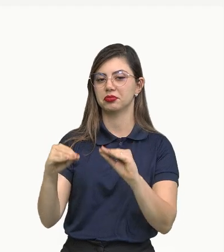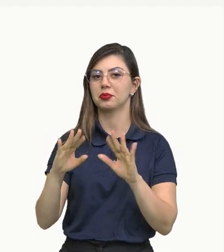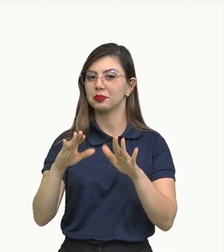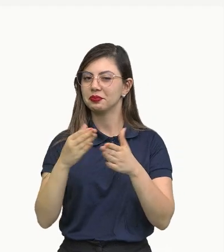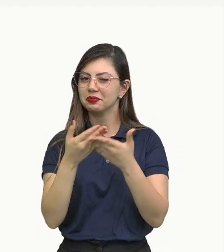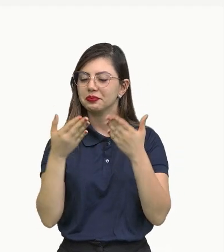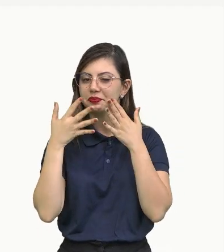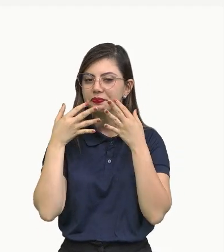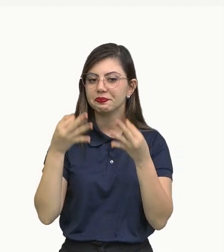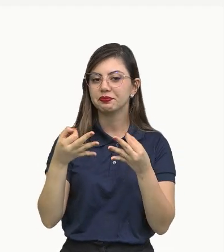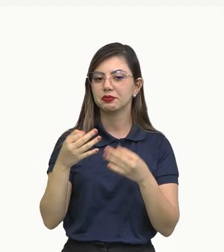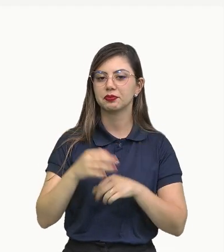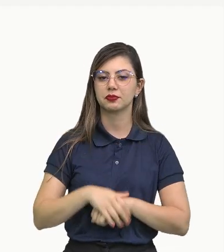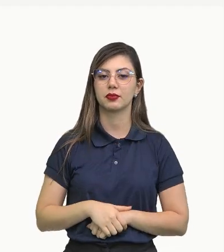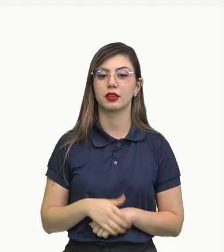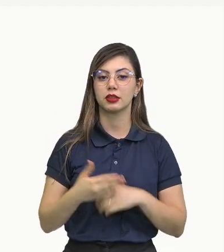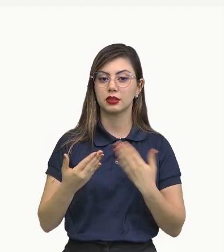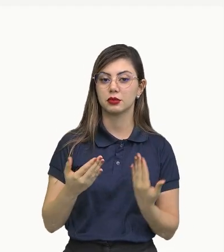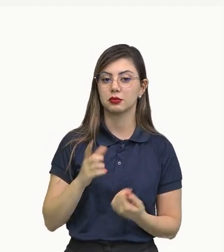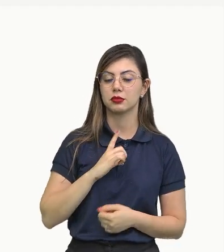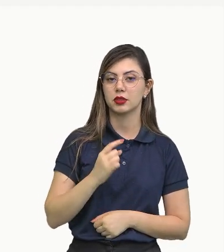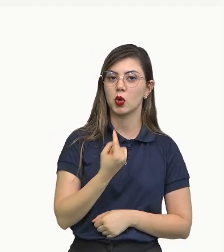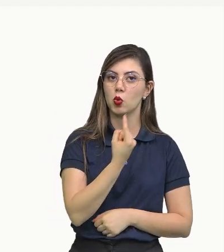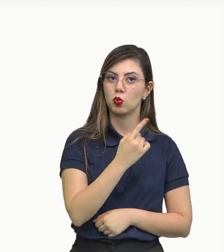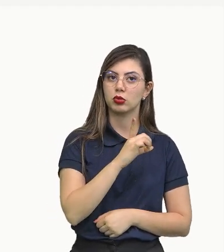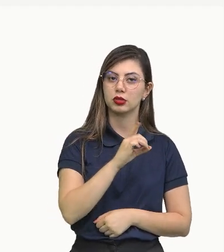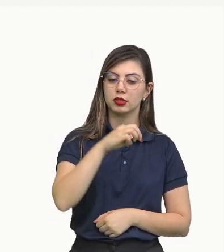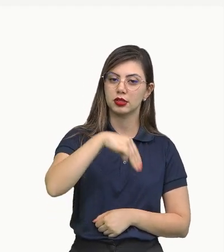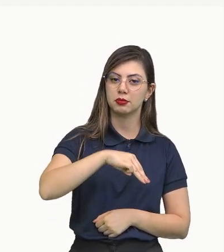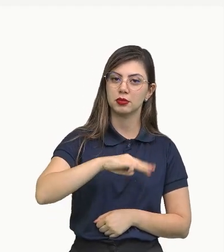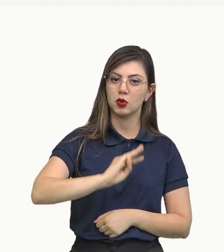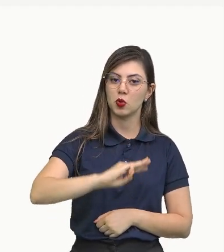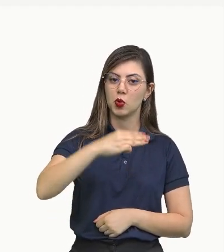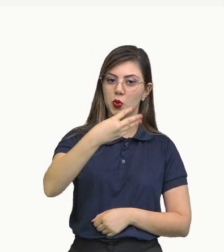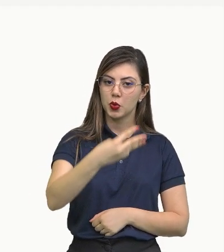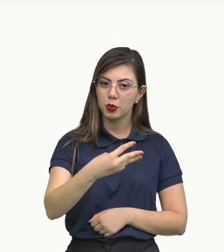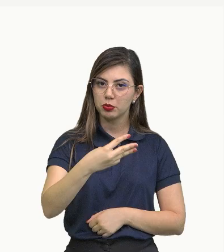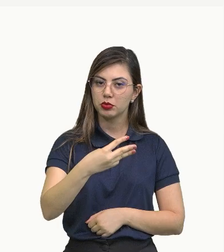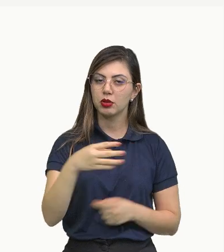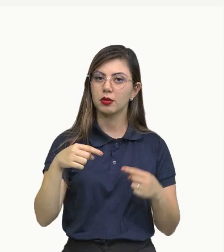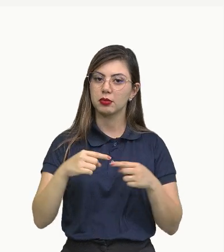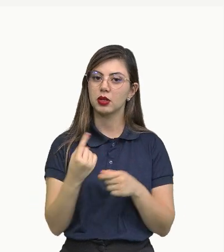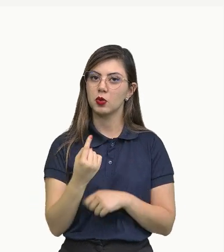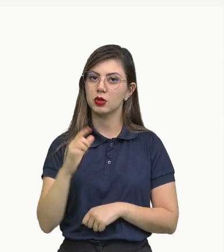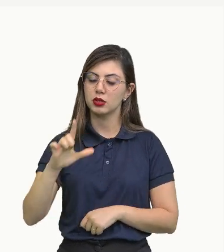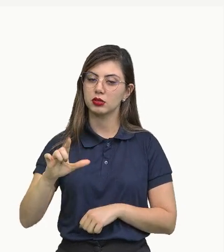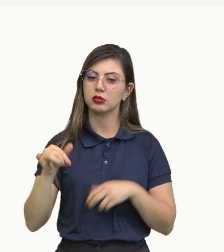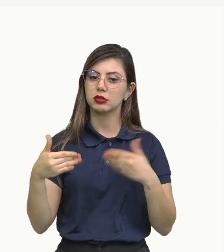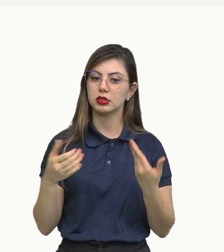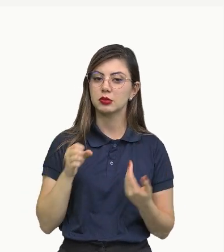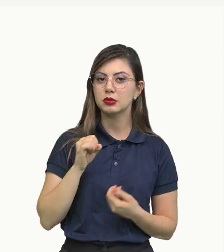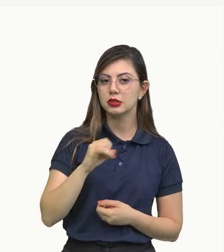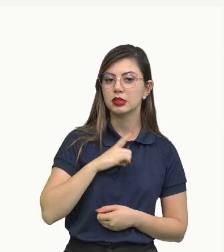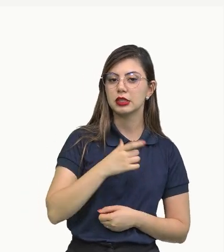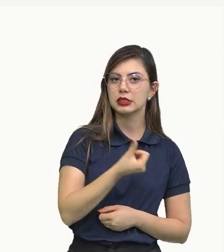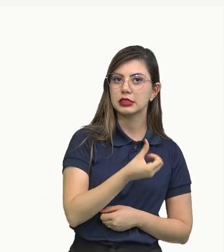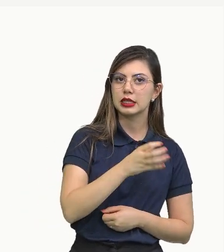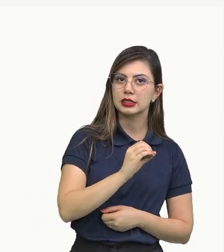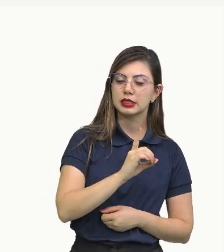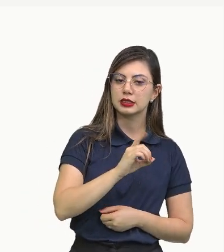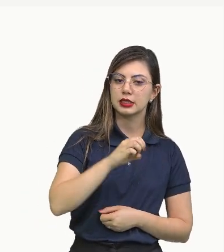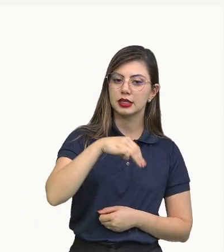atenção. Se eu tenho 1 decímetro cúbico, que é igual a 1 litro, se eu tenho 60 decímetros cúbicos, automaticamente ali